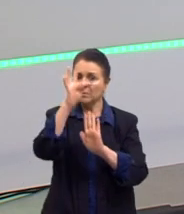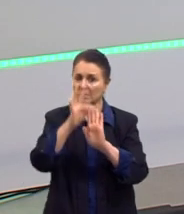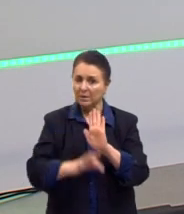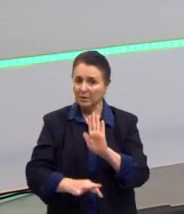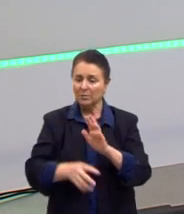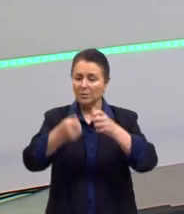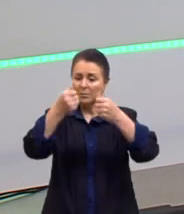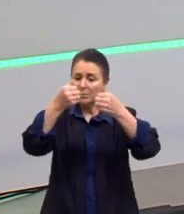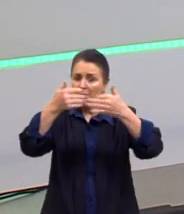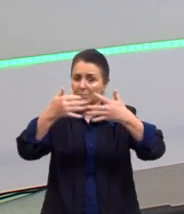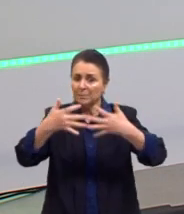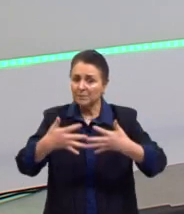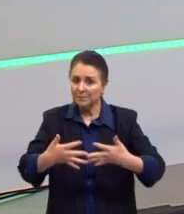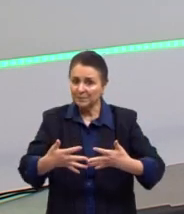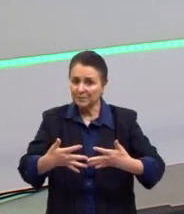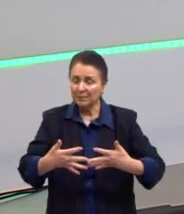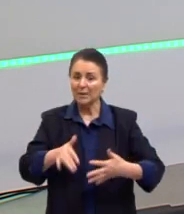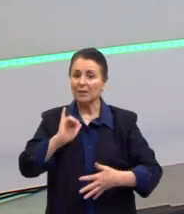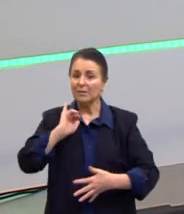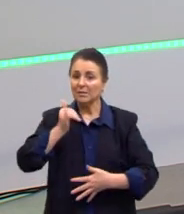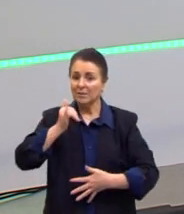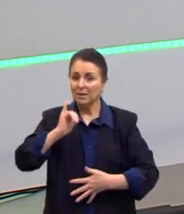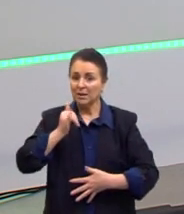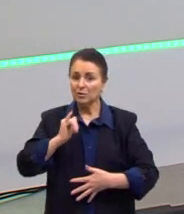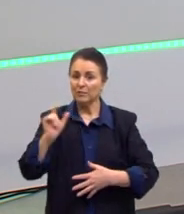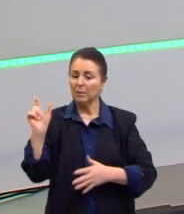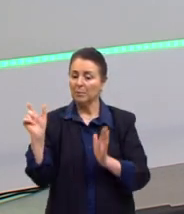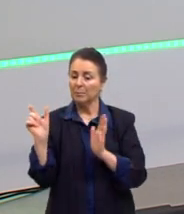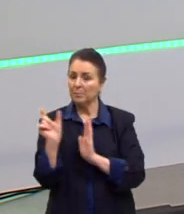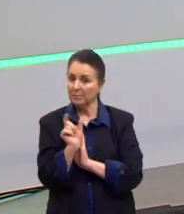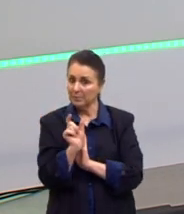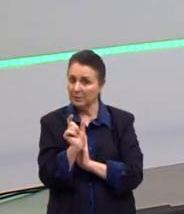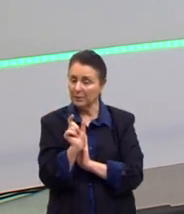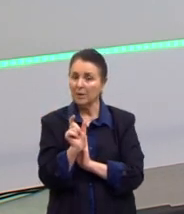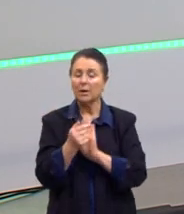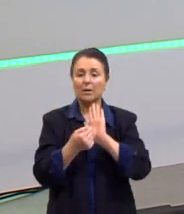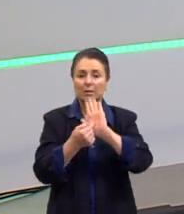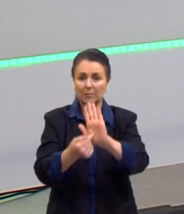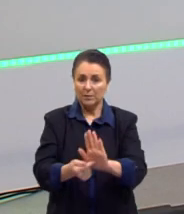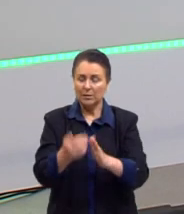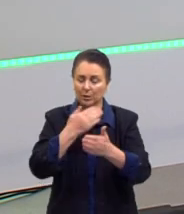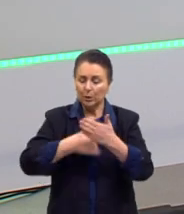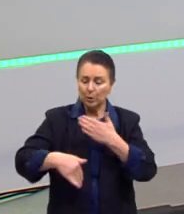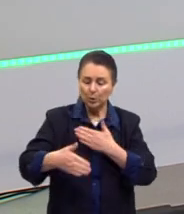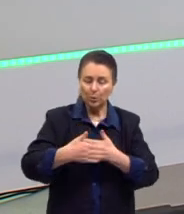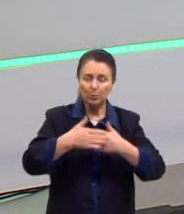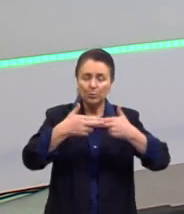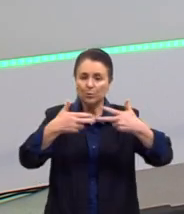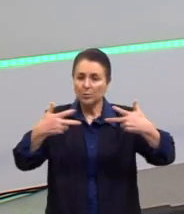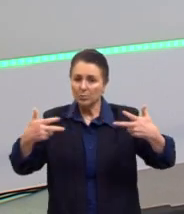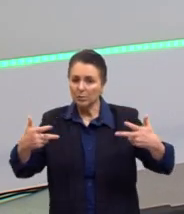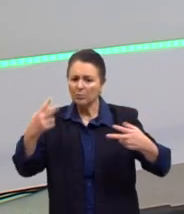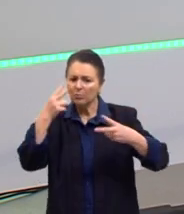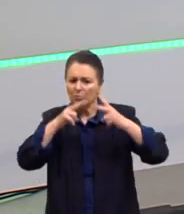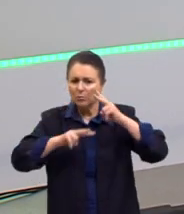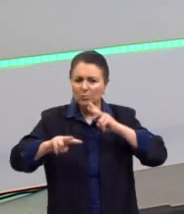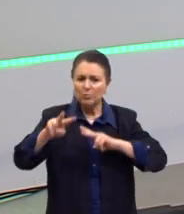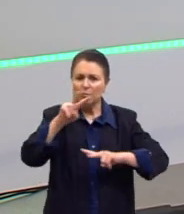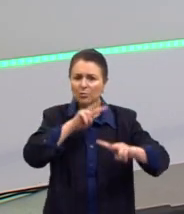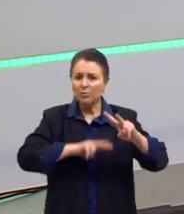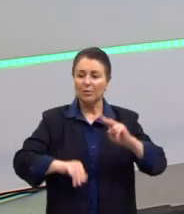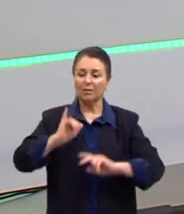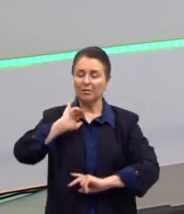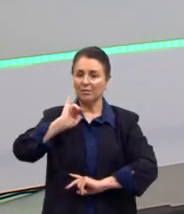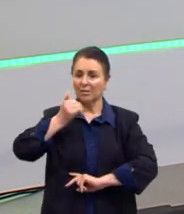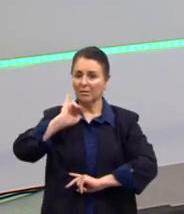Então apesar de ser uma narrativa muito curta ela vai apresentar em todos os elementos que a gente vê nas